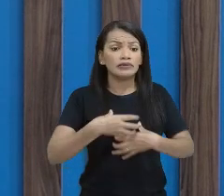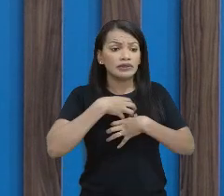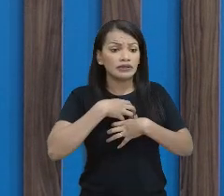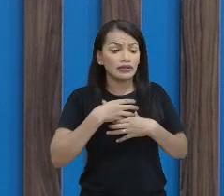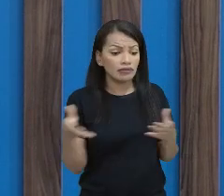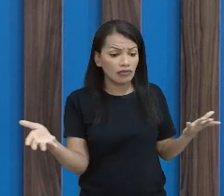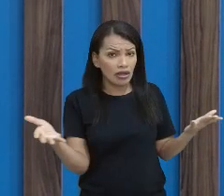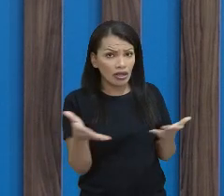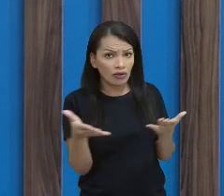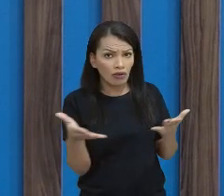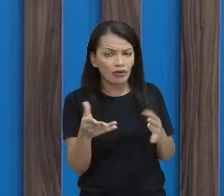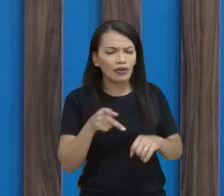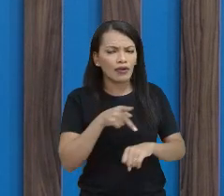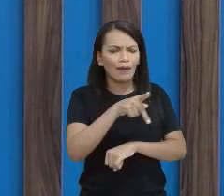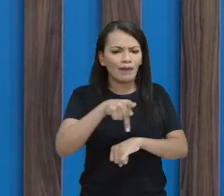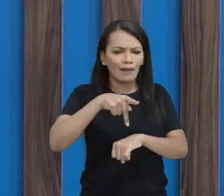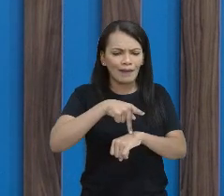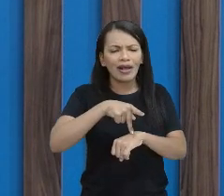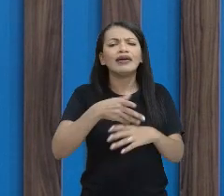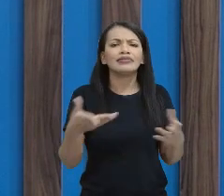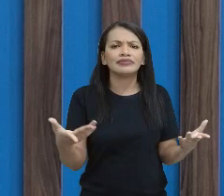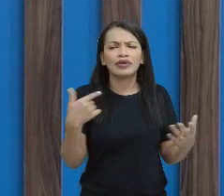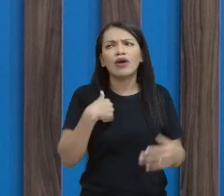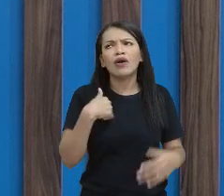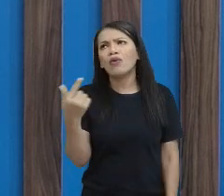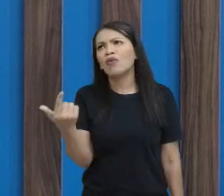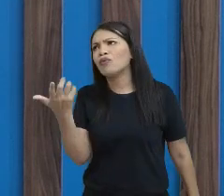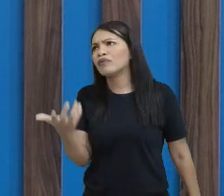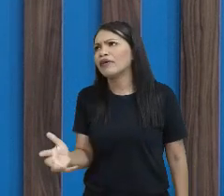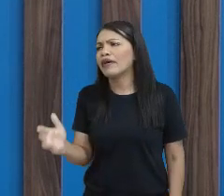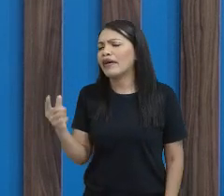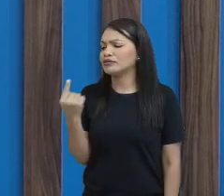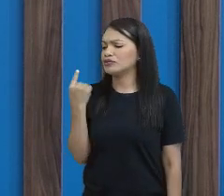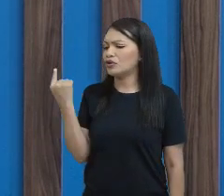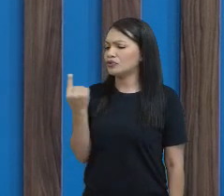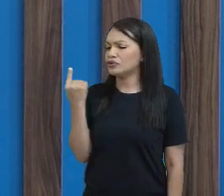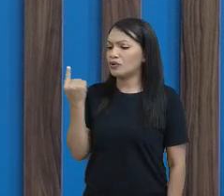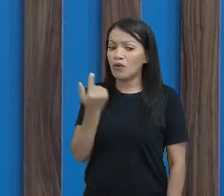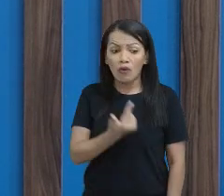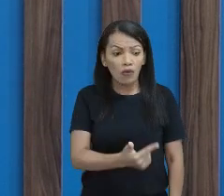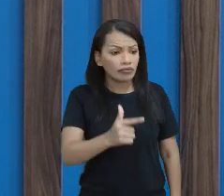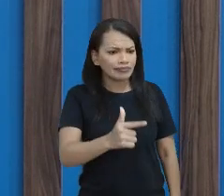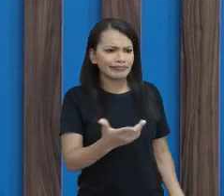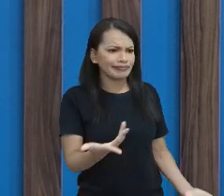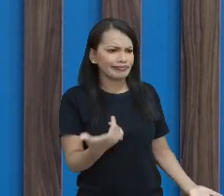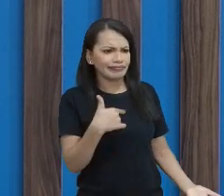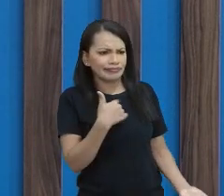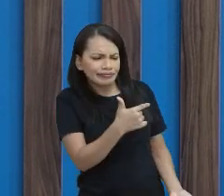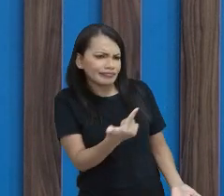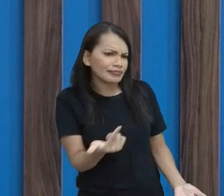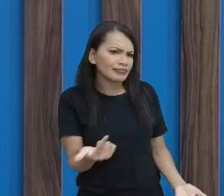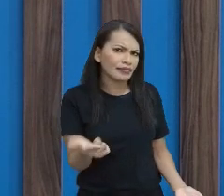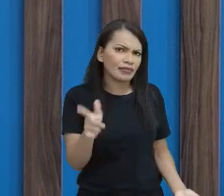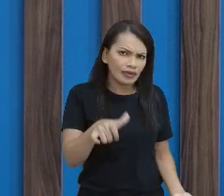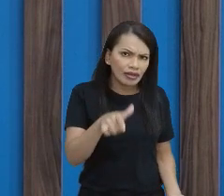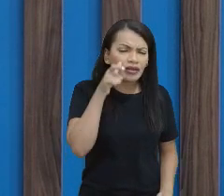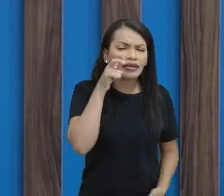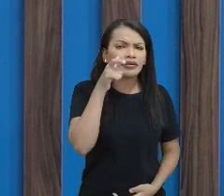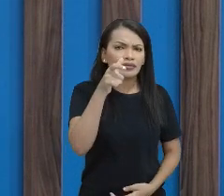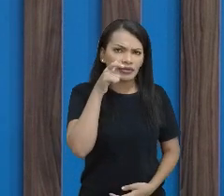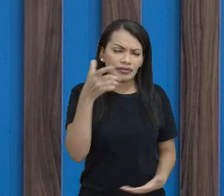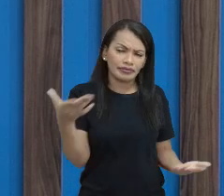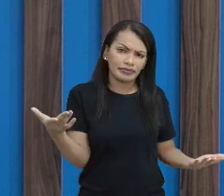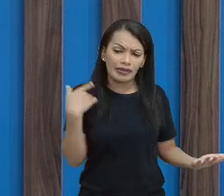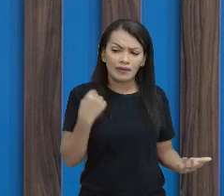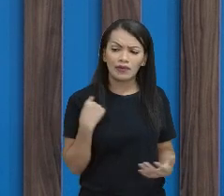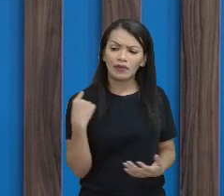em relação à pátria, não é? Um querendo estar só, o outro falando que não há tanta coisa assim. E é interessante. É verdade,